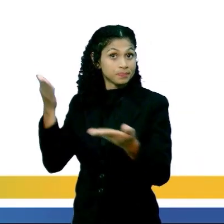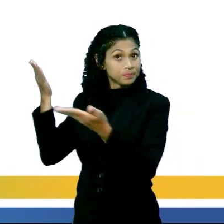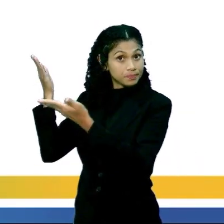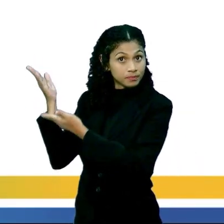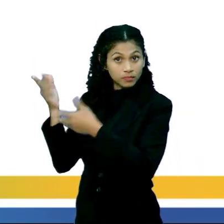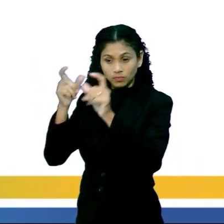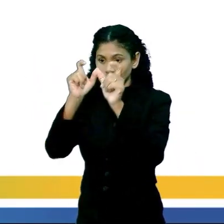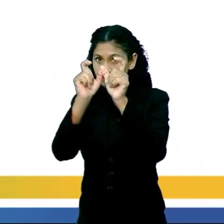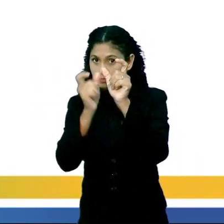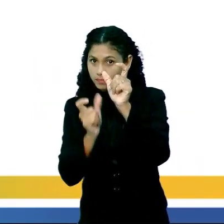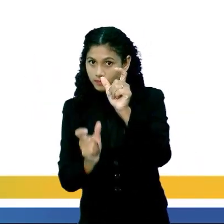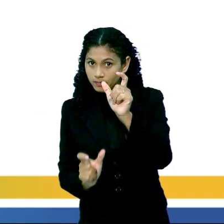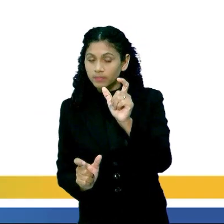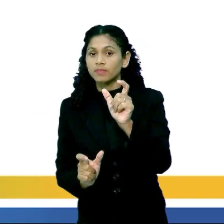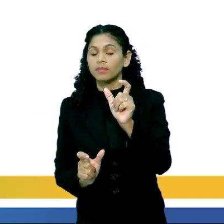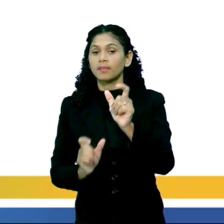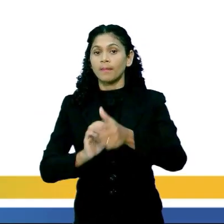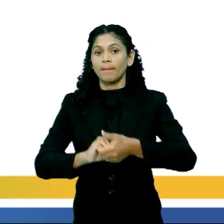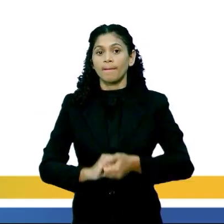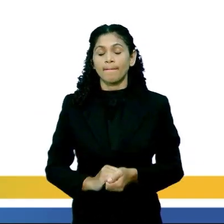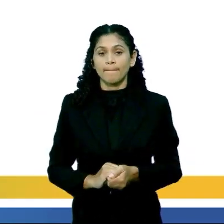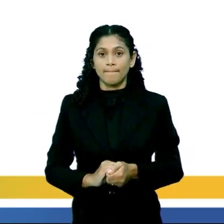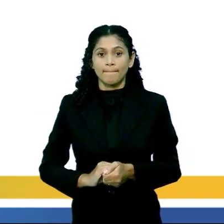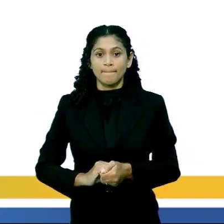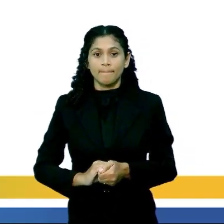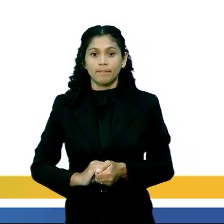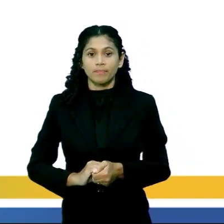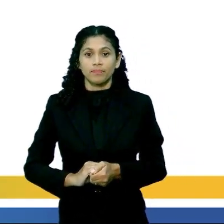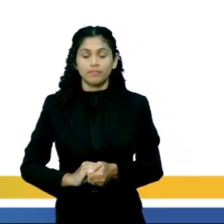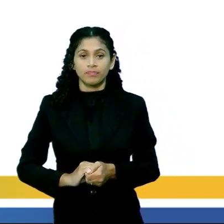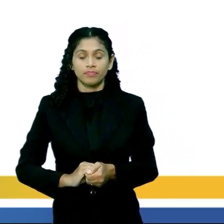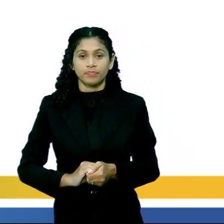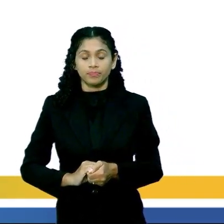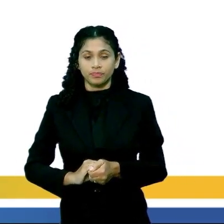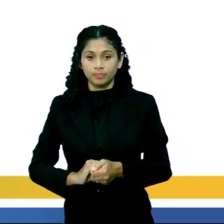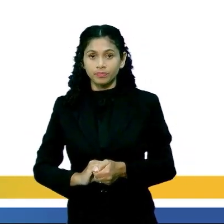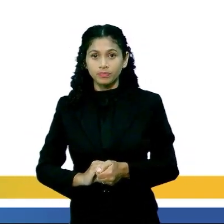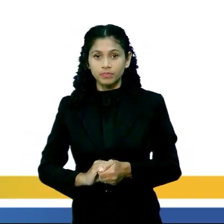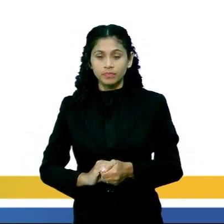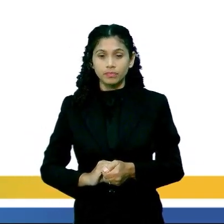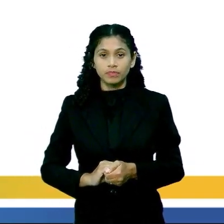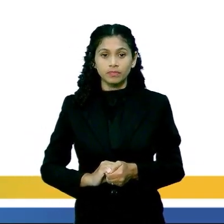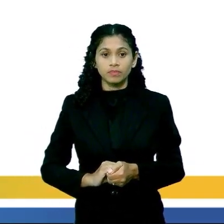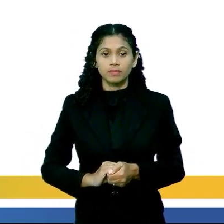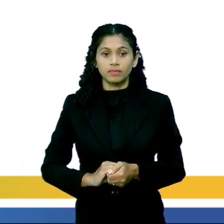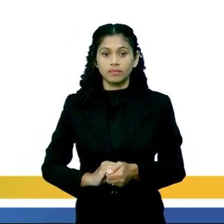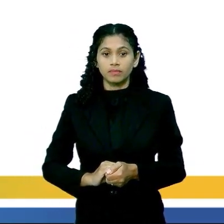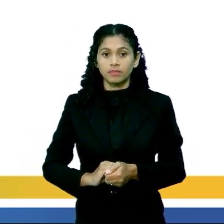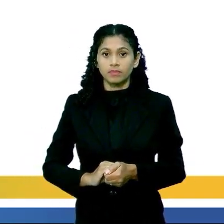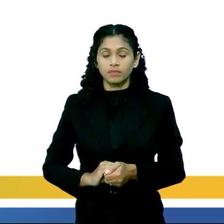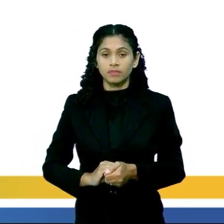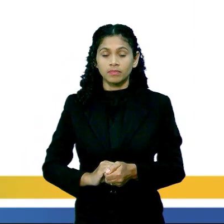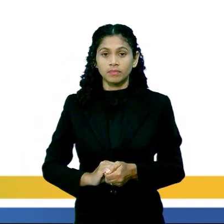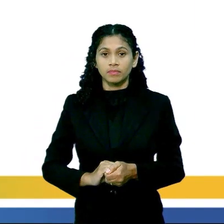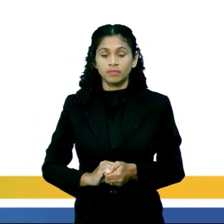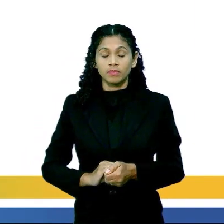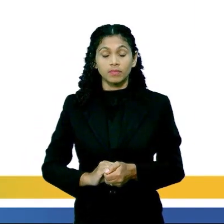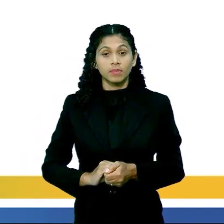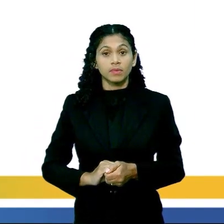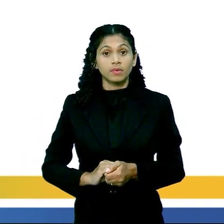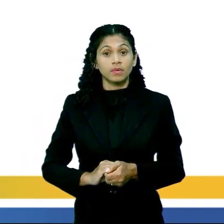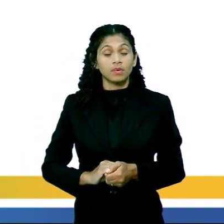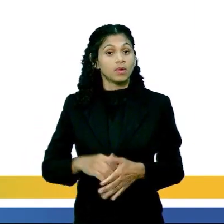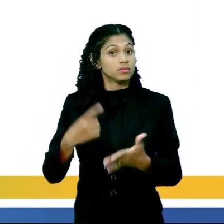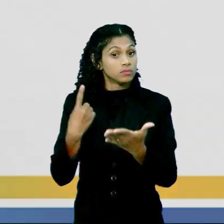Então, galera, na polissemia, né? Na polissêmia, perdão, ou polissemia na língua portuguesa, ali de acordo com a